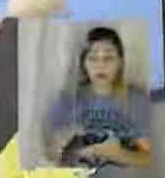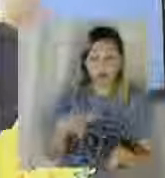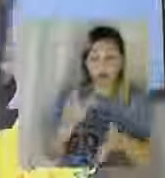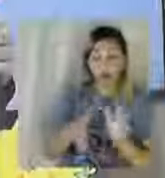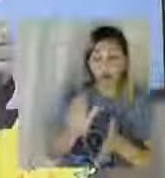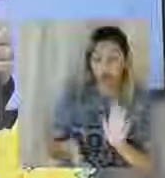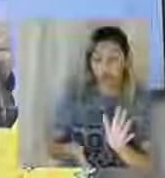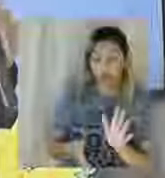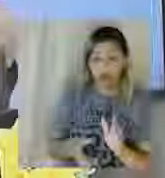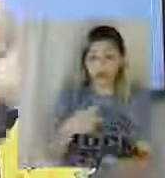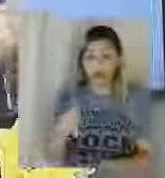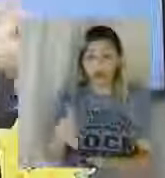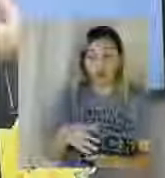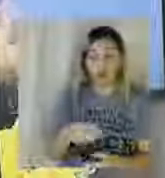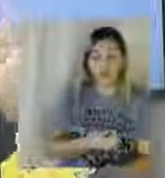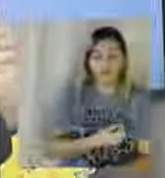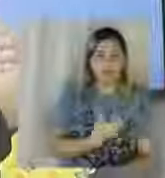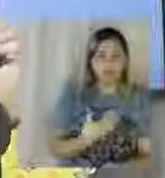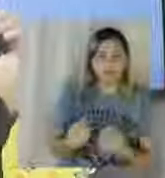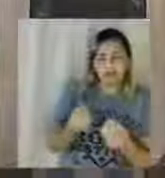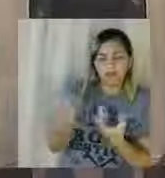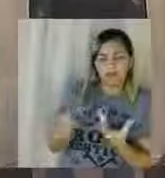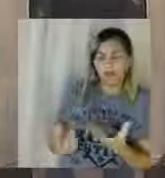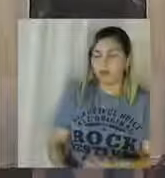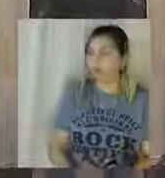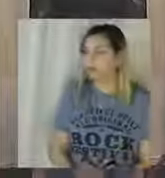Libras na tua vida?